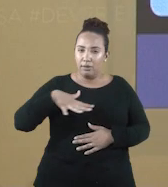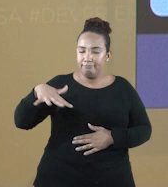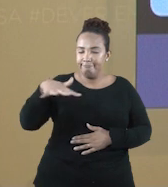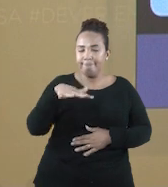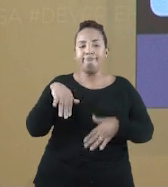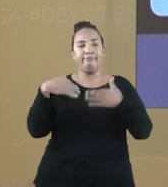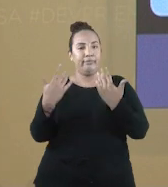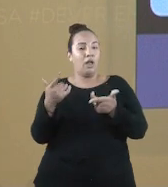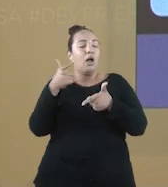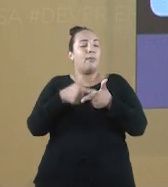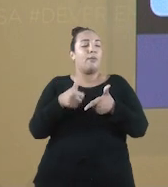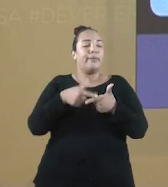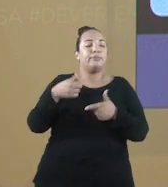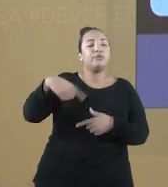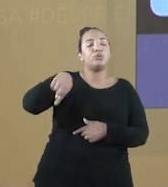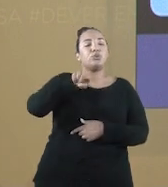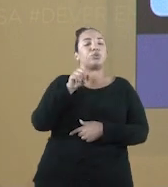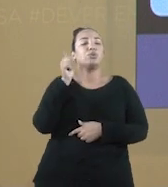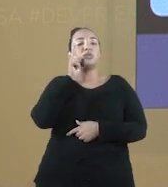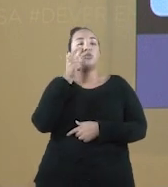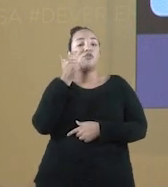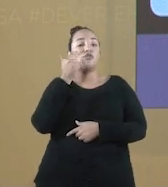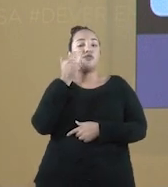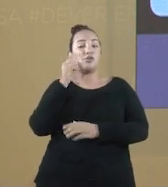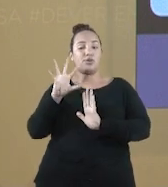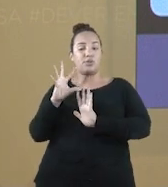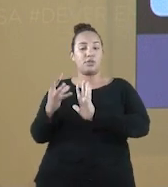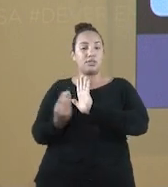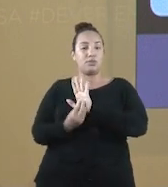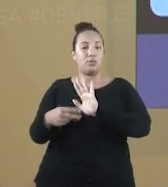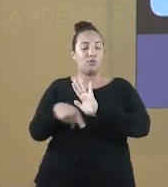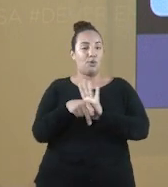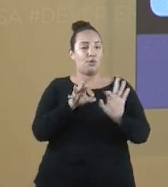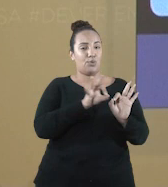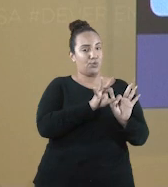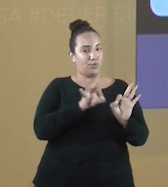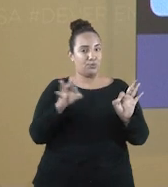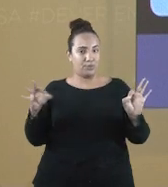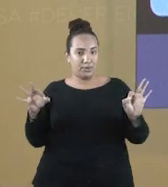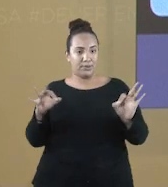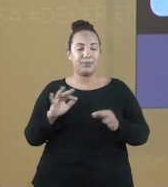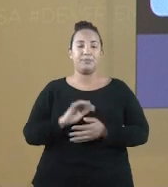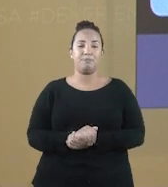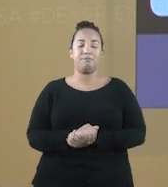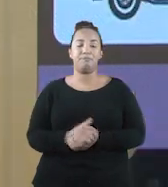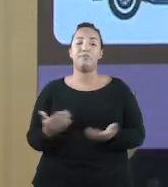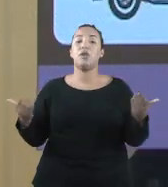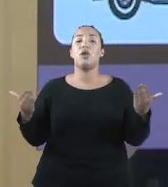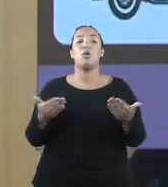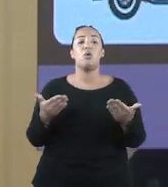E através desse problema, conseguimos ver a utilização da grandeza de comprimento com a unidade de